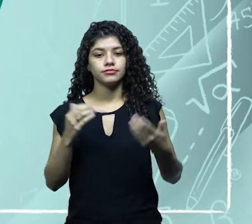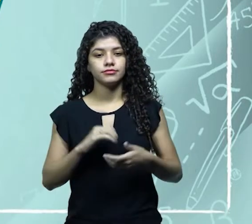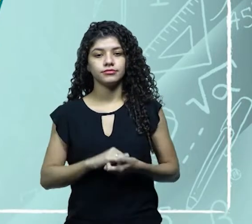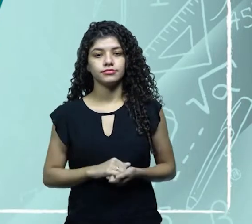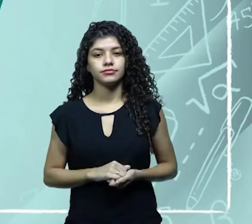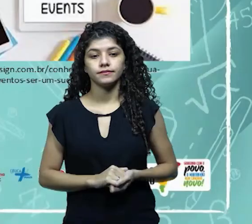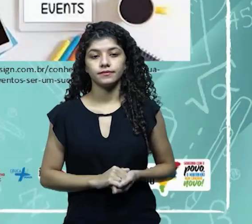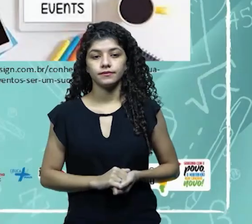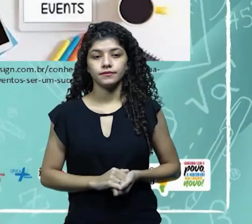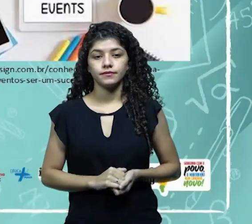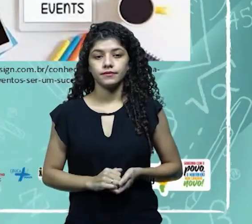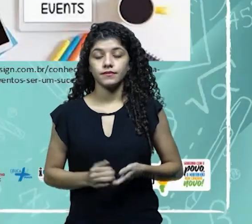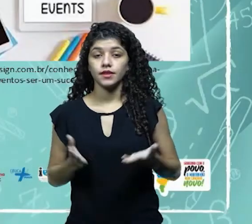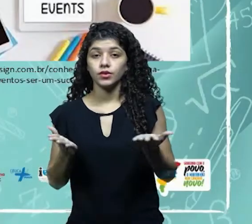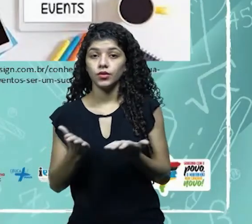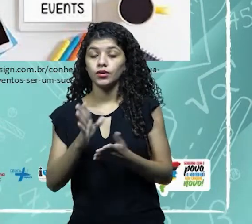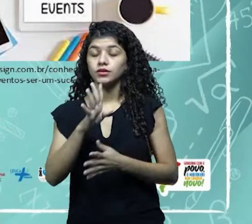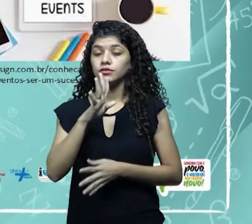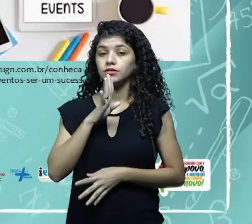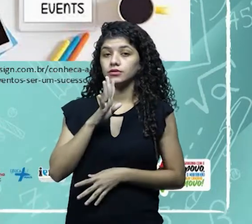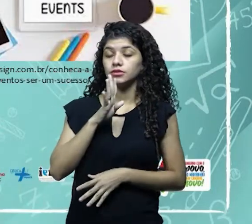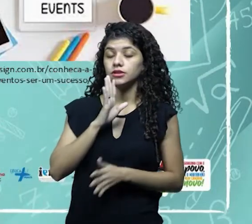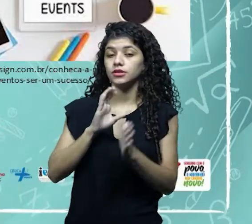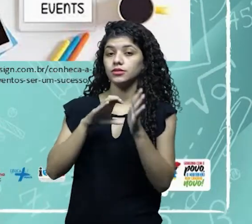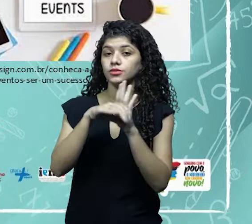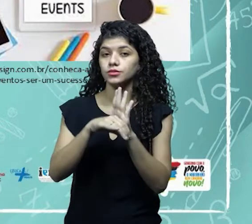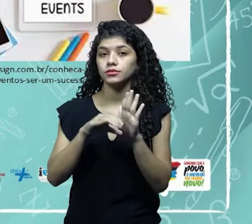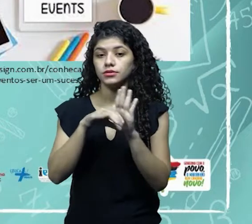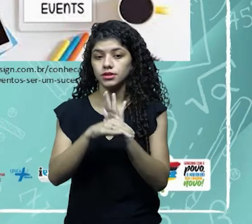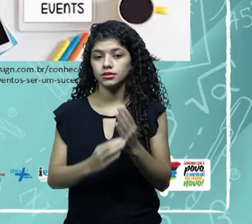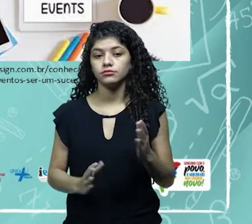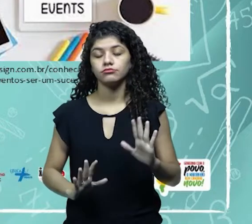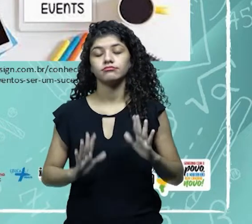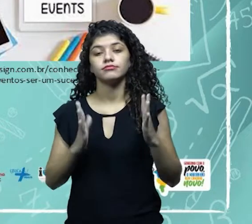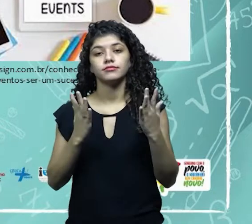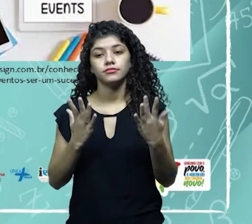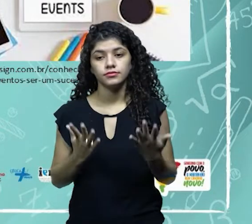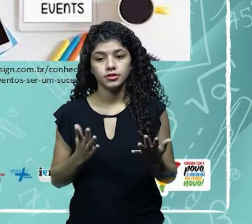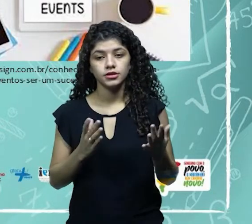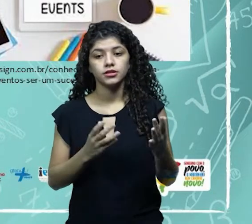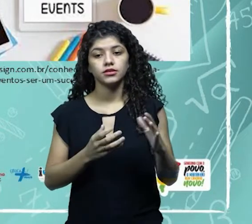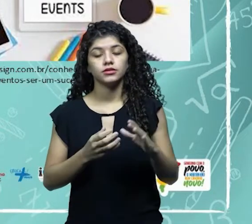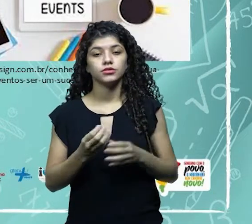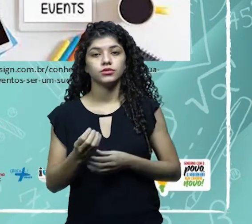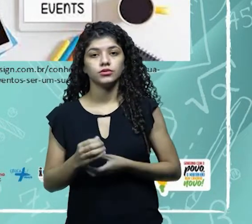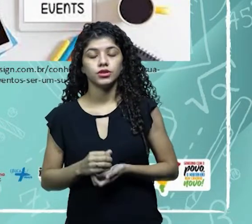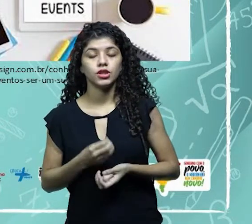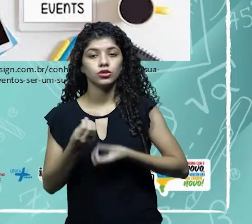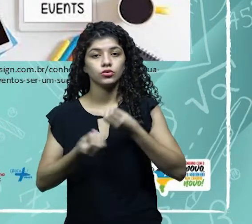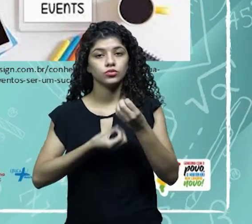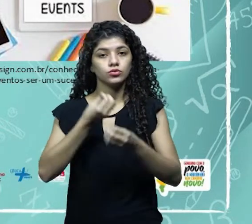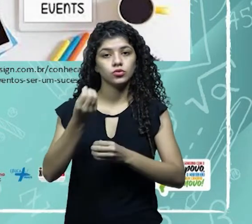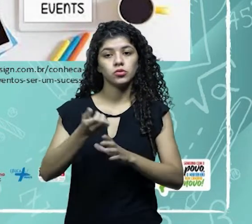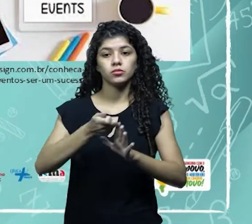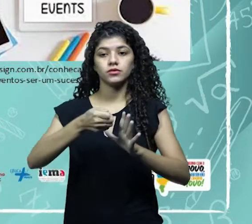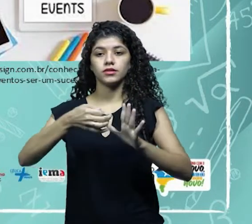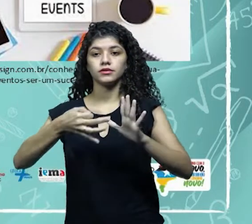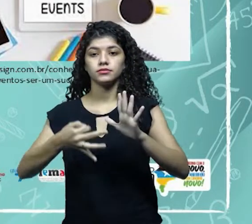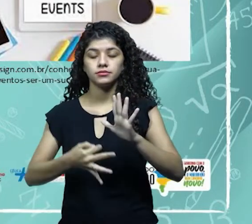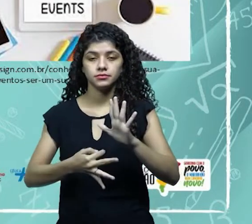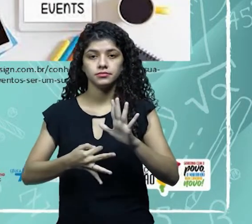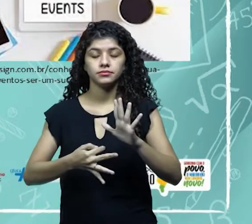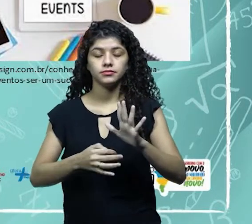primeira aula vamos falar um pouco de como a gente vai conhecer um pouco conceito de